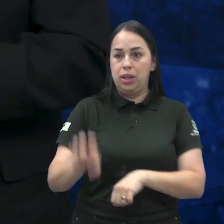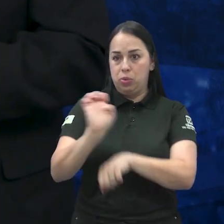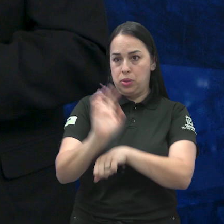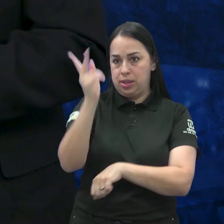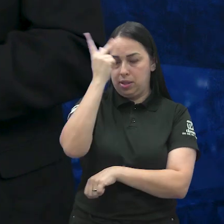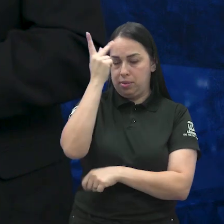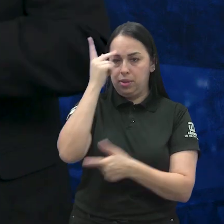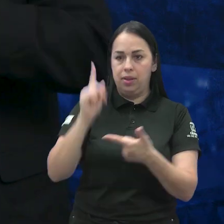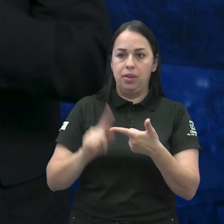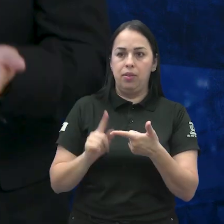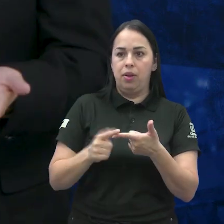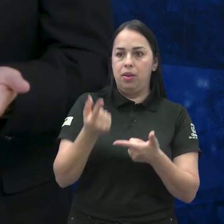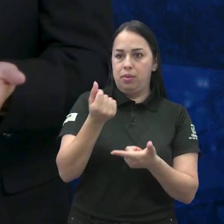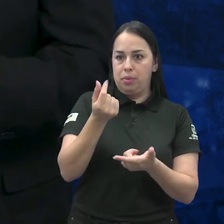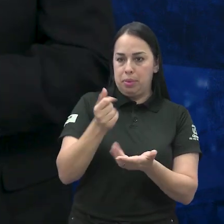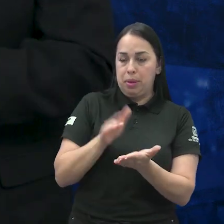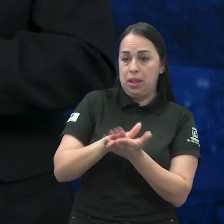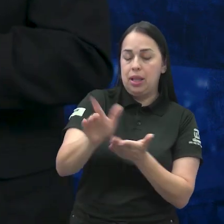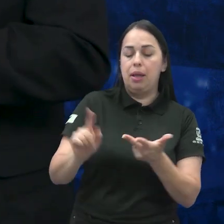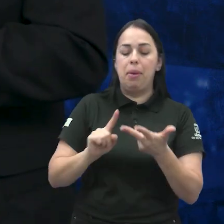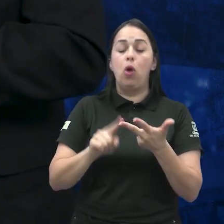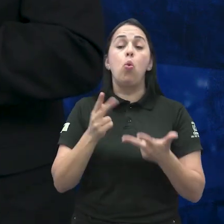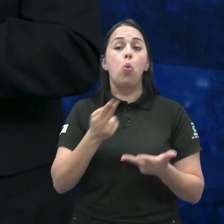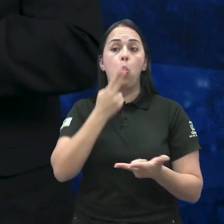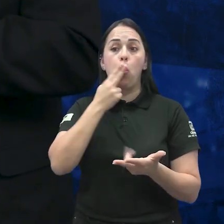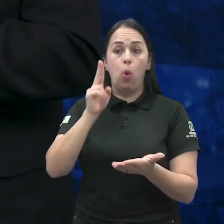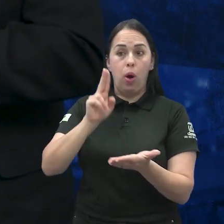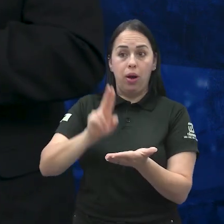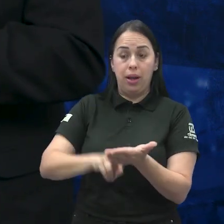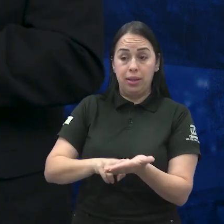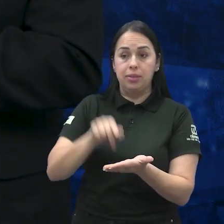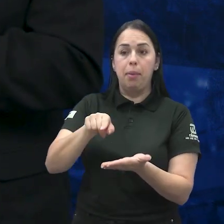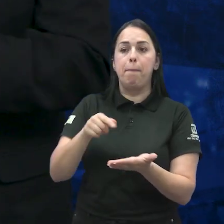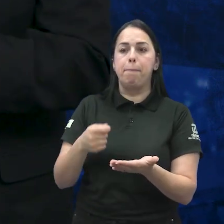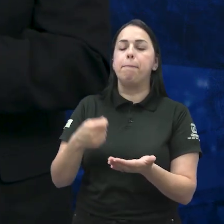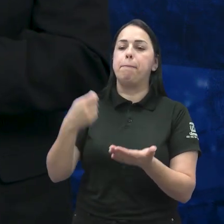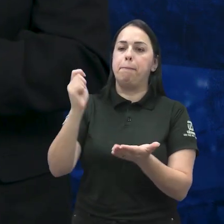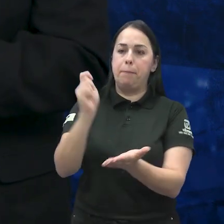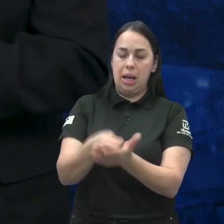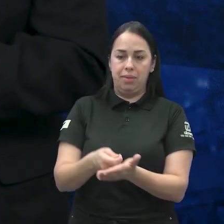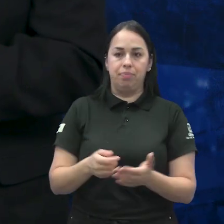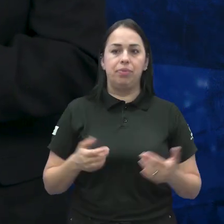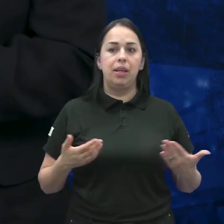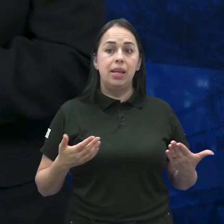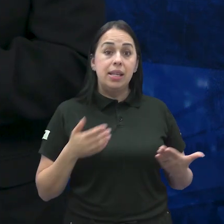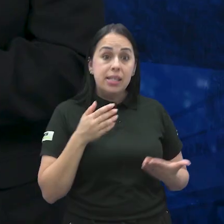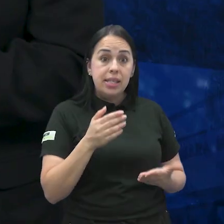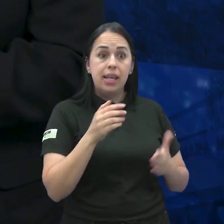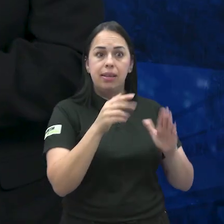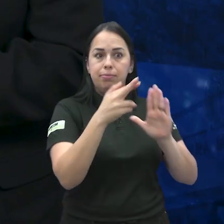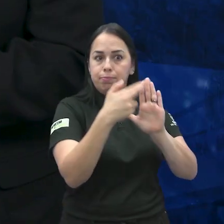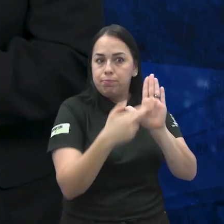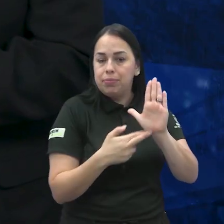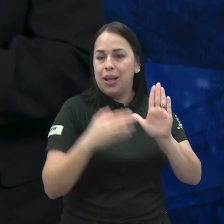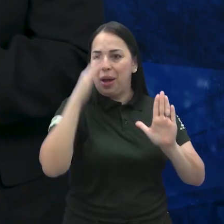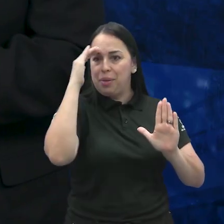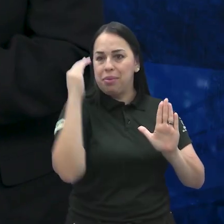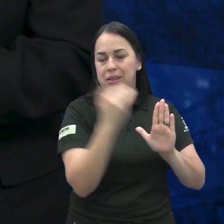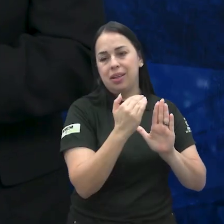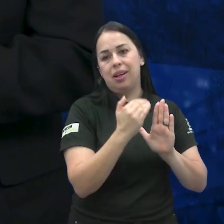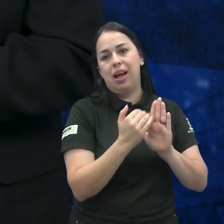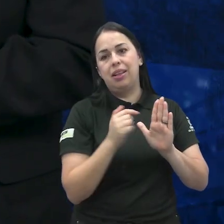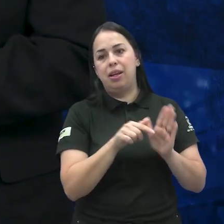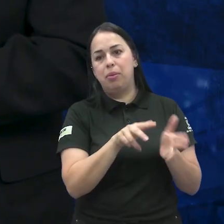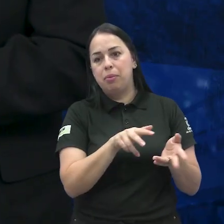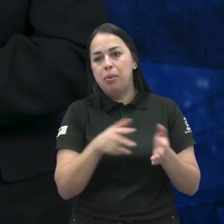São Paulo, taxa de emissão e taxa de postagem. A renovação, atender os critérios, automaticamente gera o novo